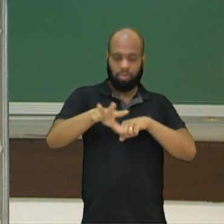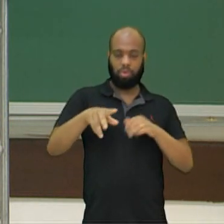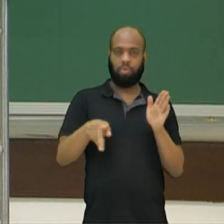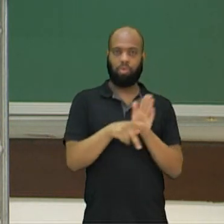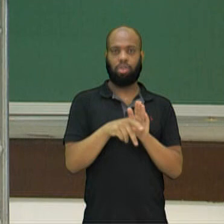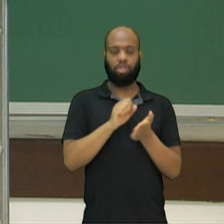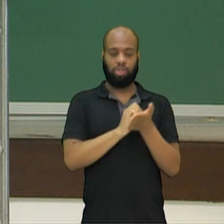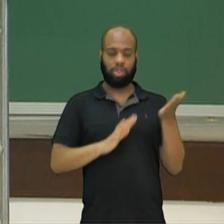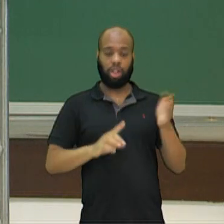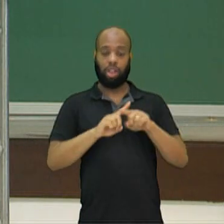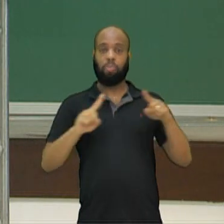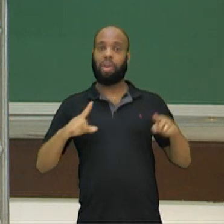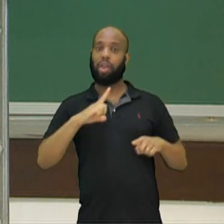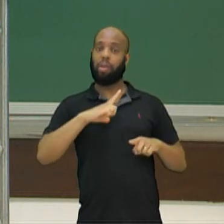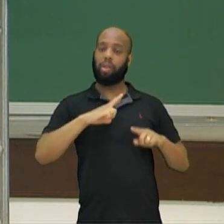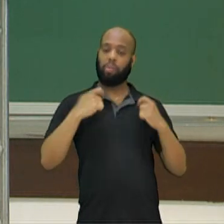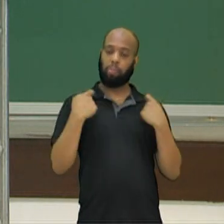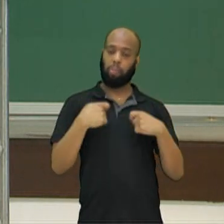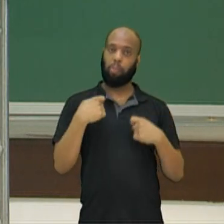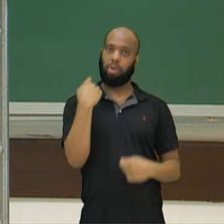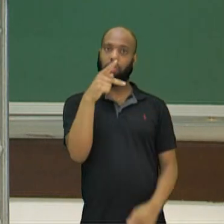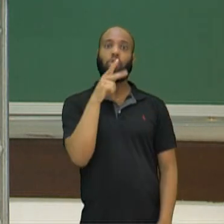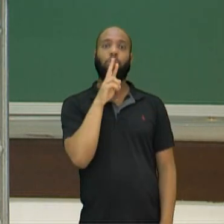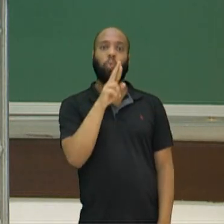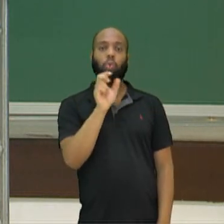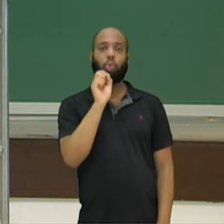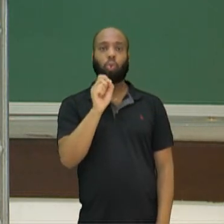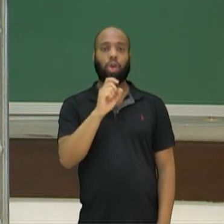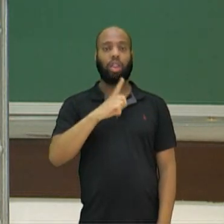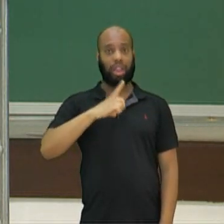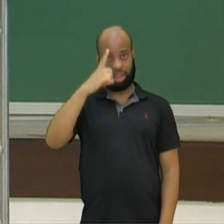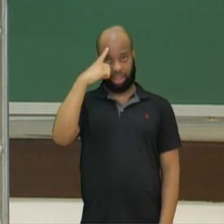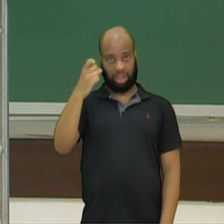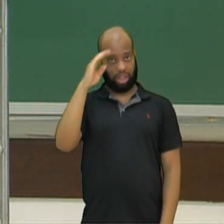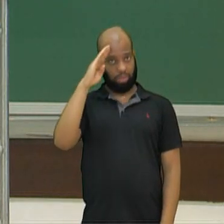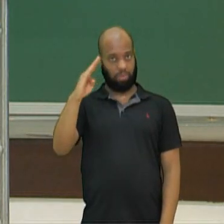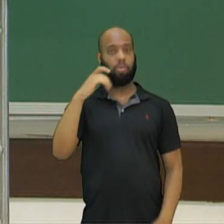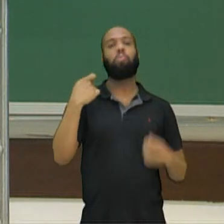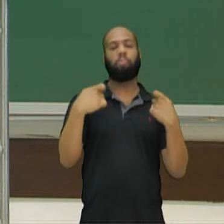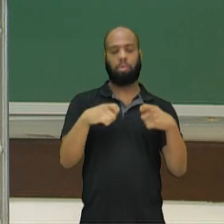é que esteja presente na sua resposta a ideia central, ok?